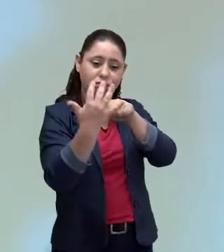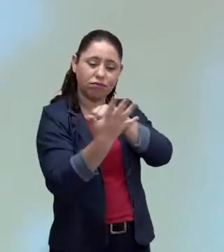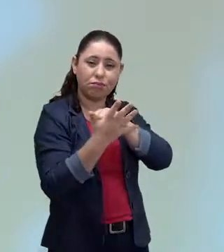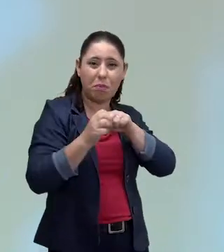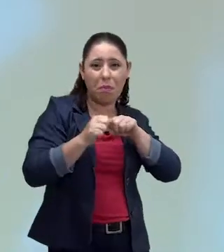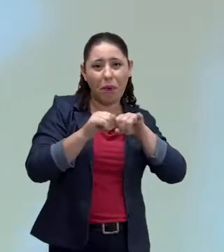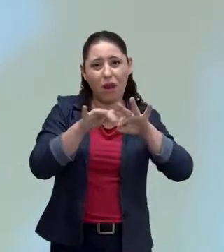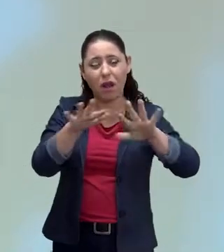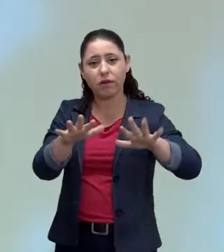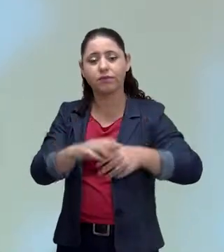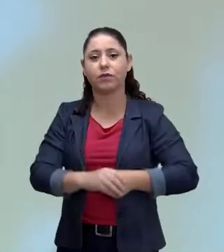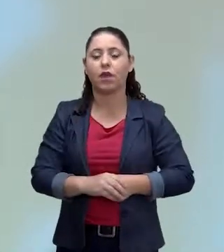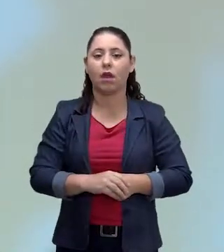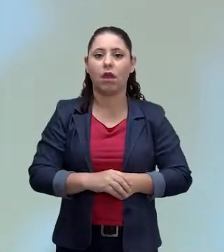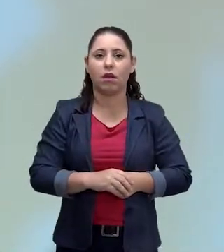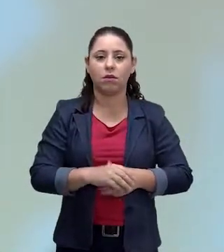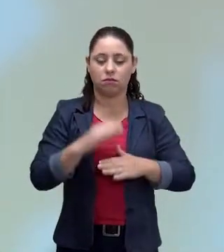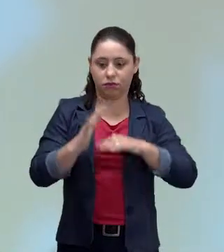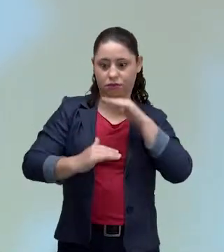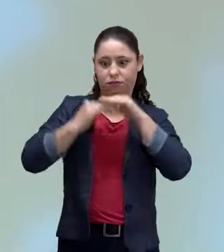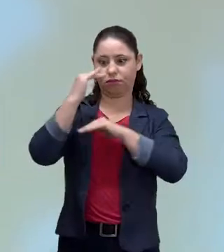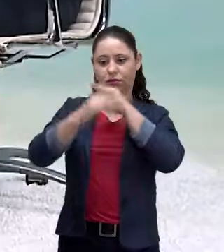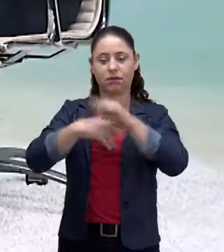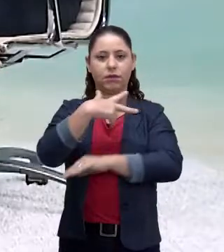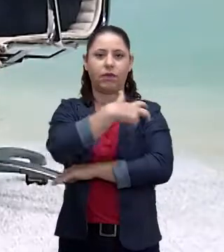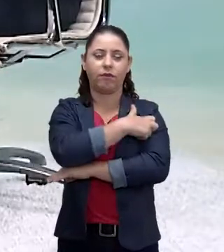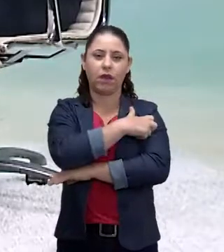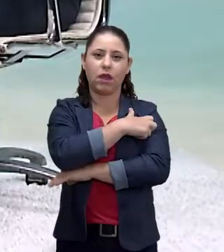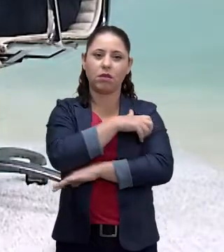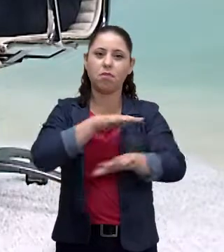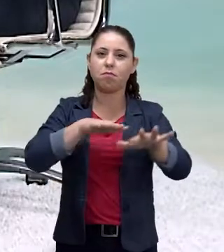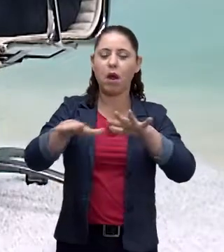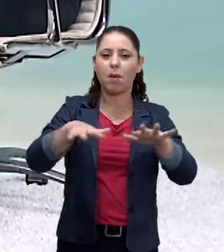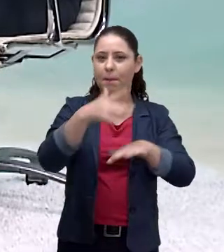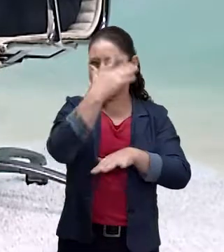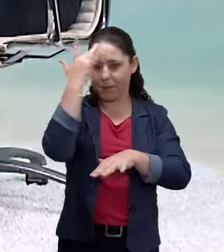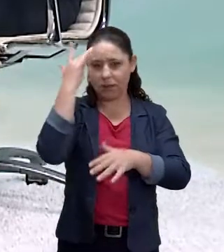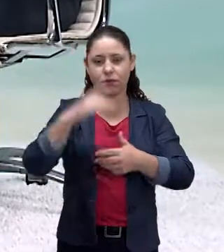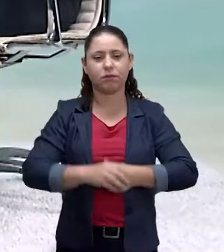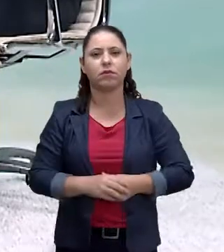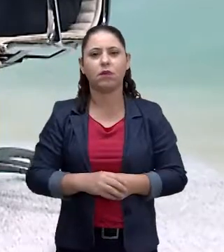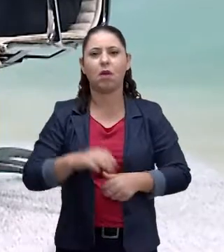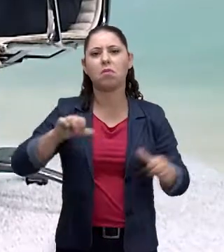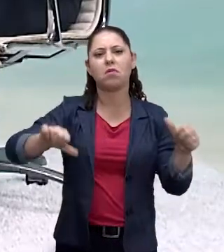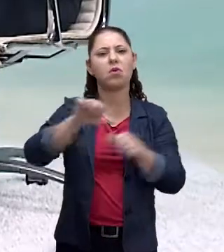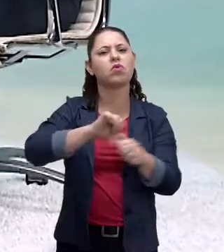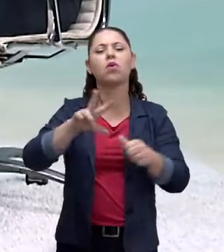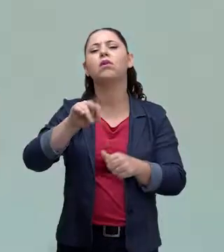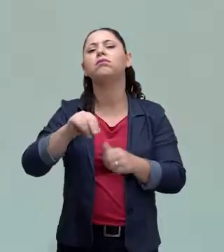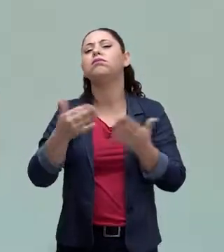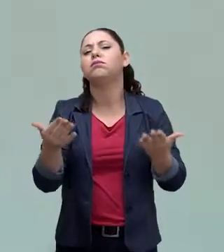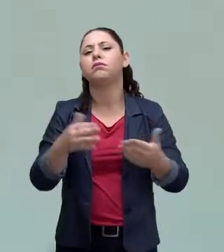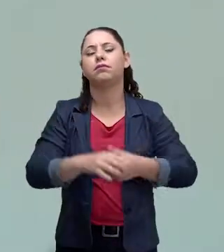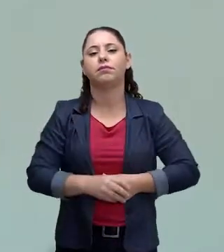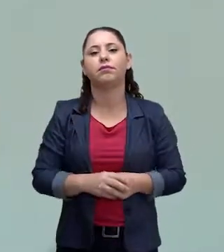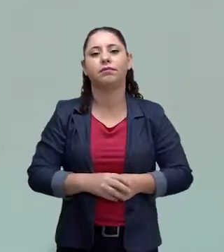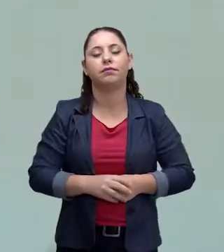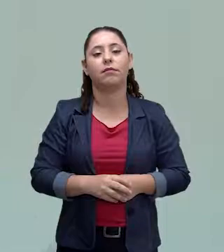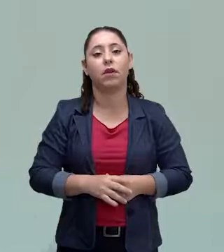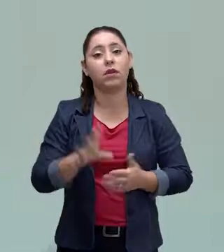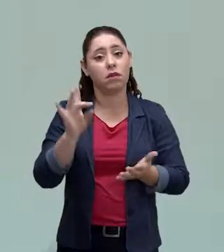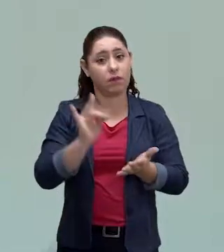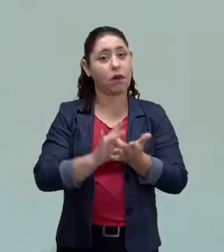pandemia, né? O avanço da imunização modificou a atuação de defensoras e defensores. Mudou ou não?